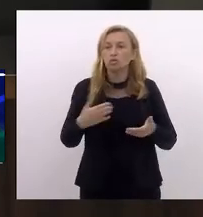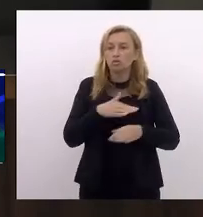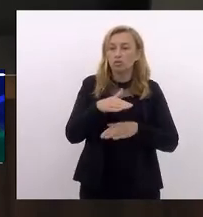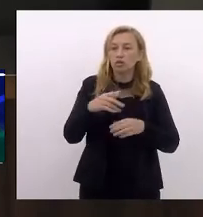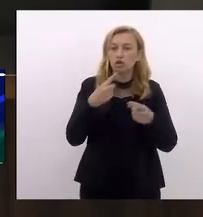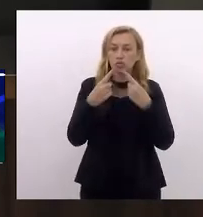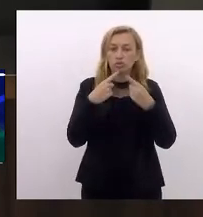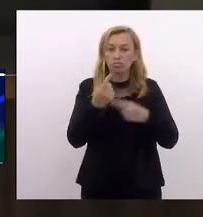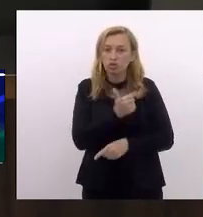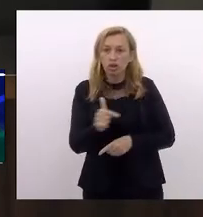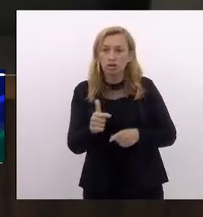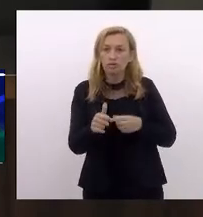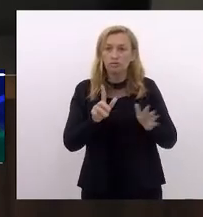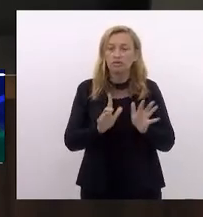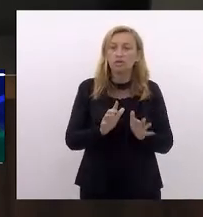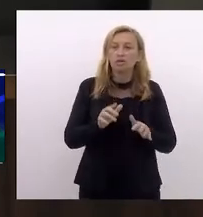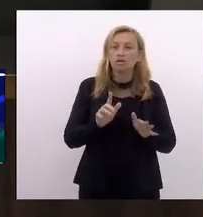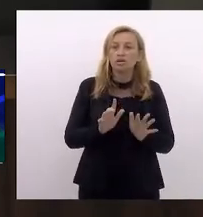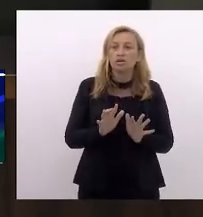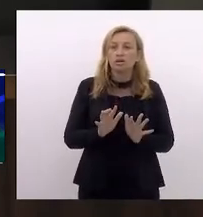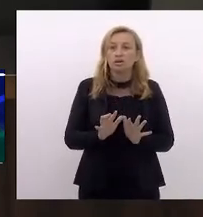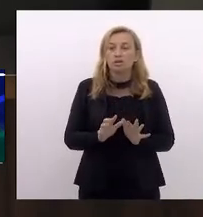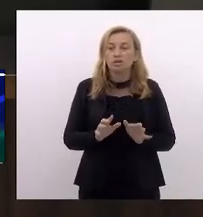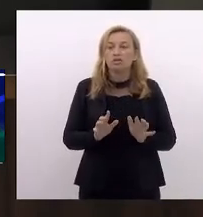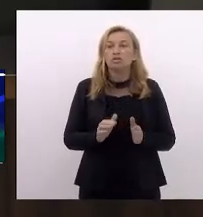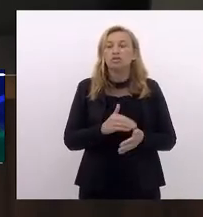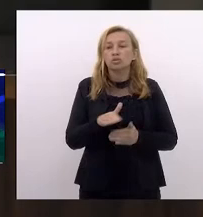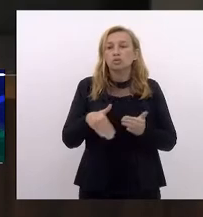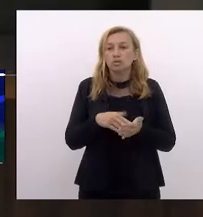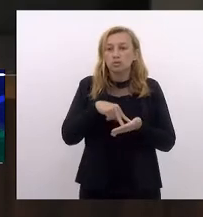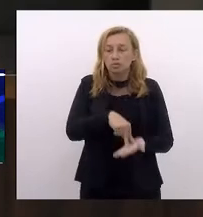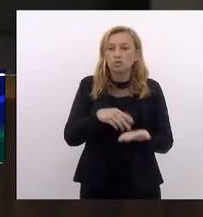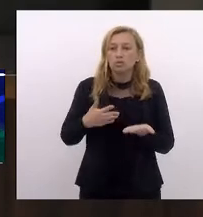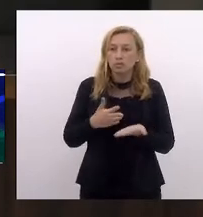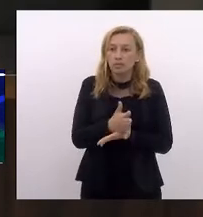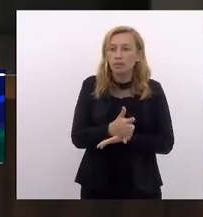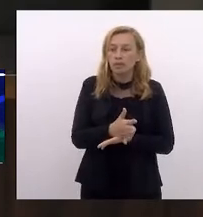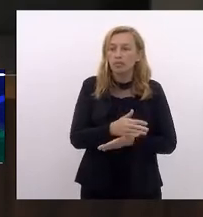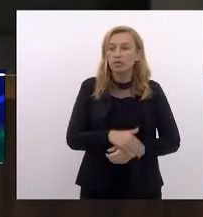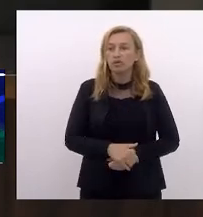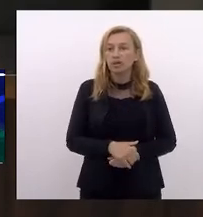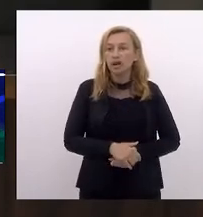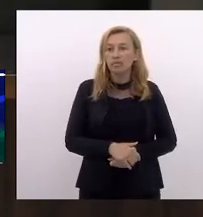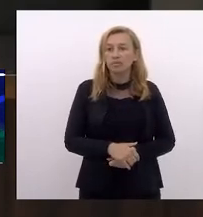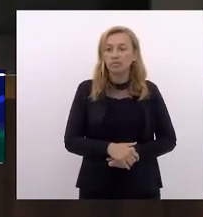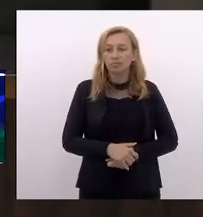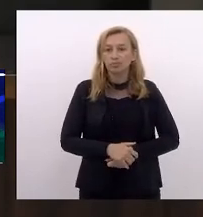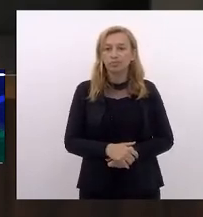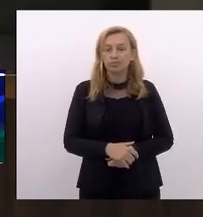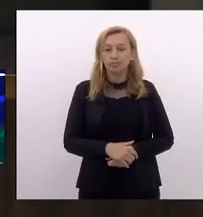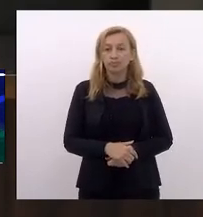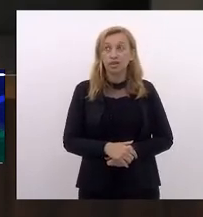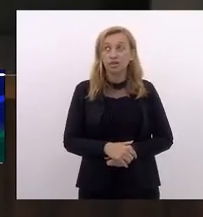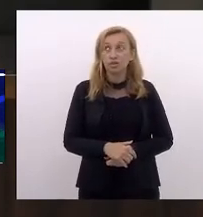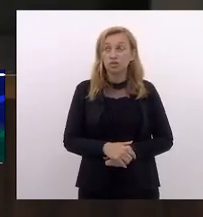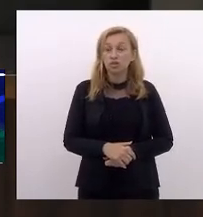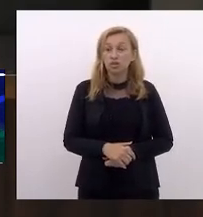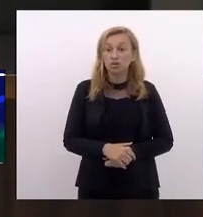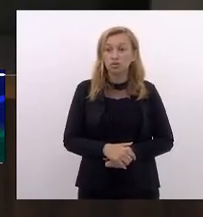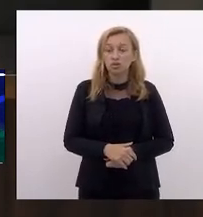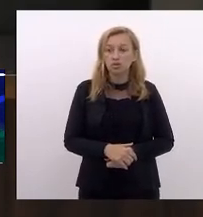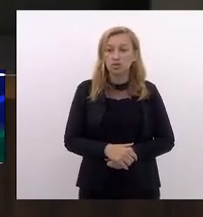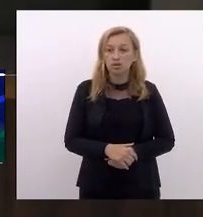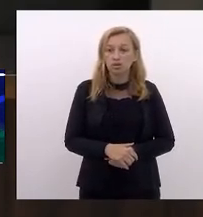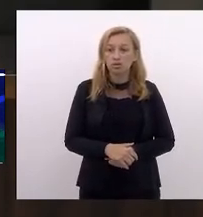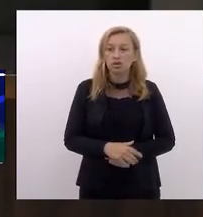aprovam antigos ao nome de querer discutir isso é a discussão se ele aprova resolução aprovado e qual é a publicação então